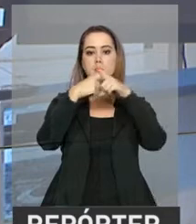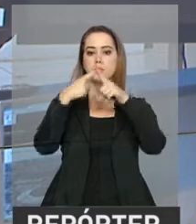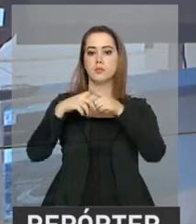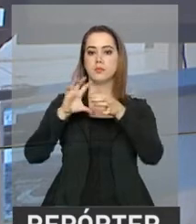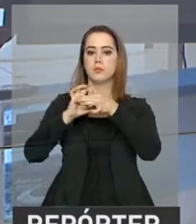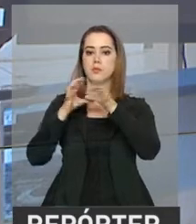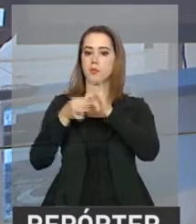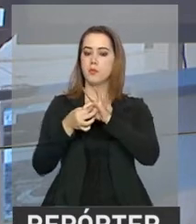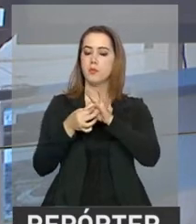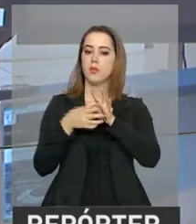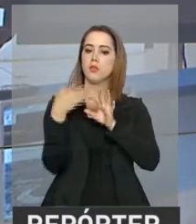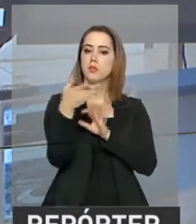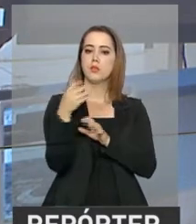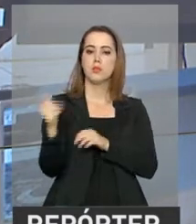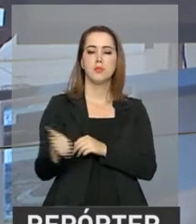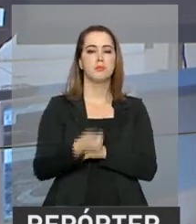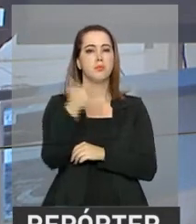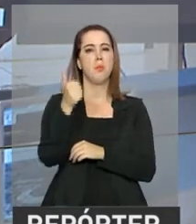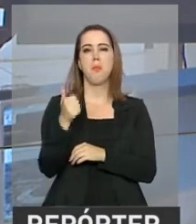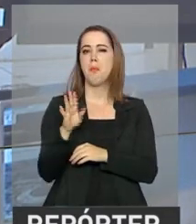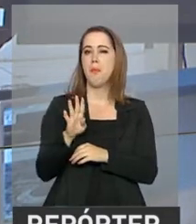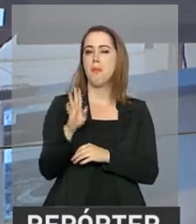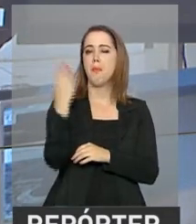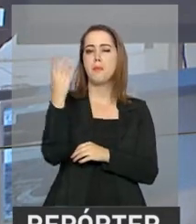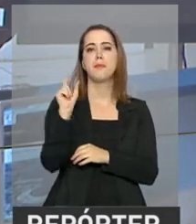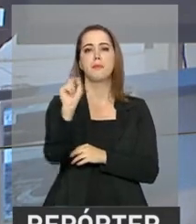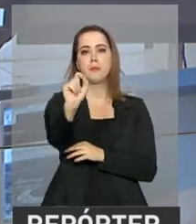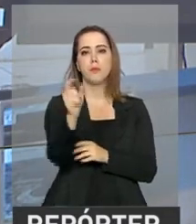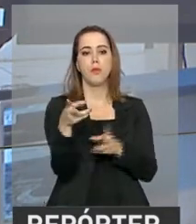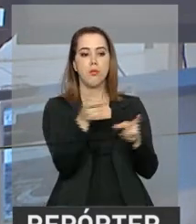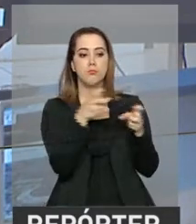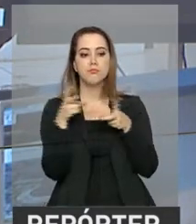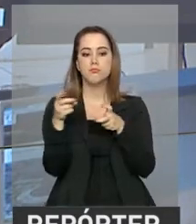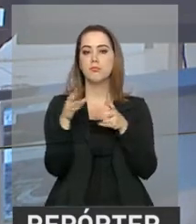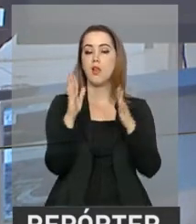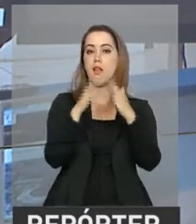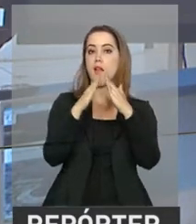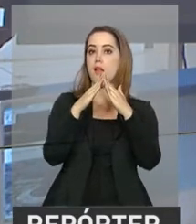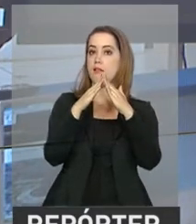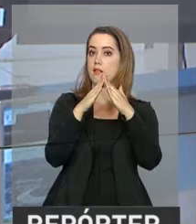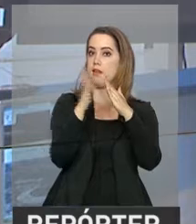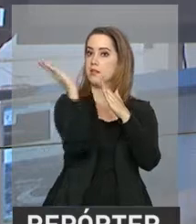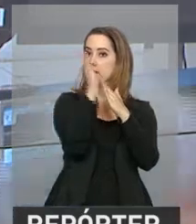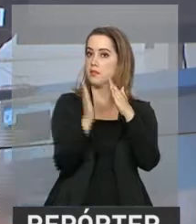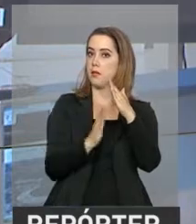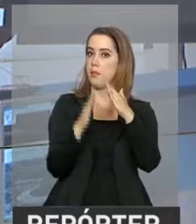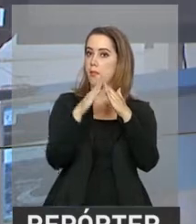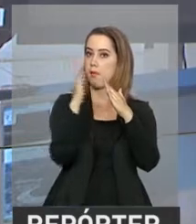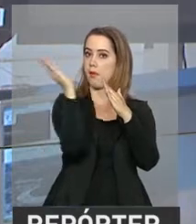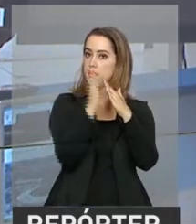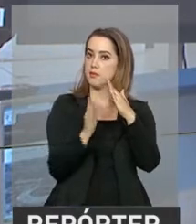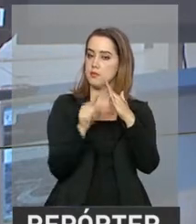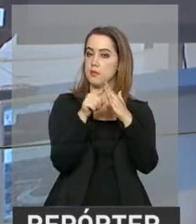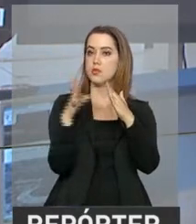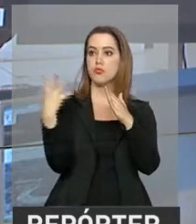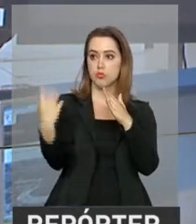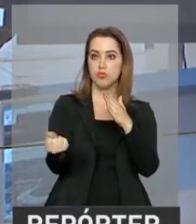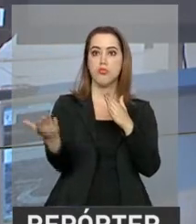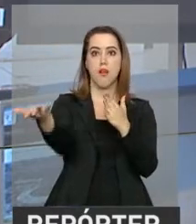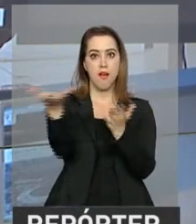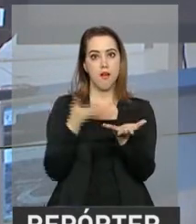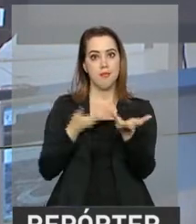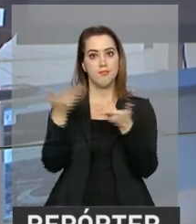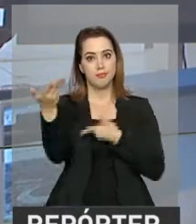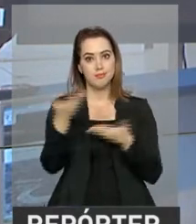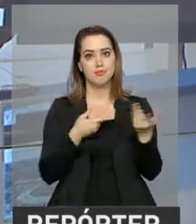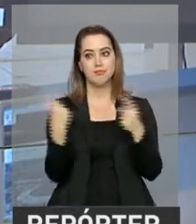das principais atrações no Rio de Janeiro durante os Jogos Olímpicos foi a Casa Brasil, que já recebeu mais de 270 mil